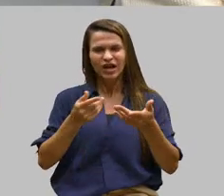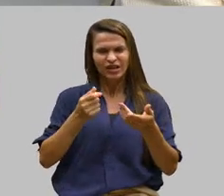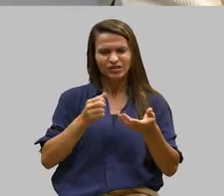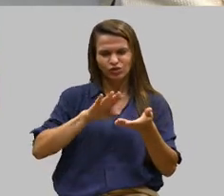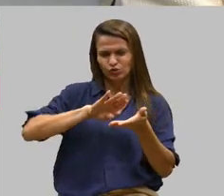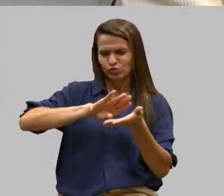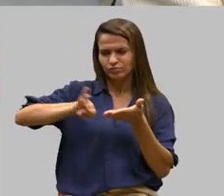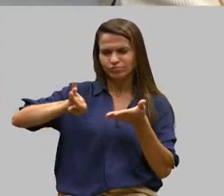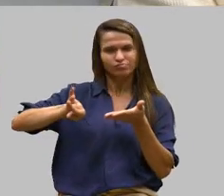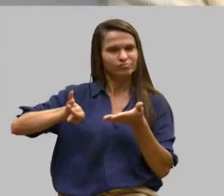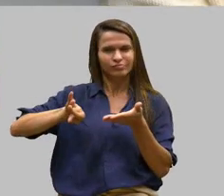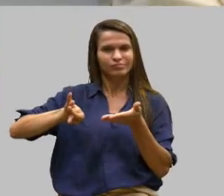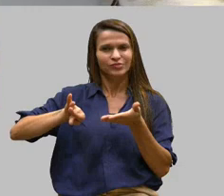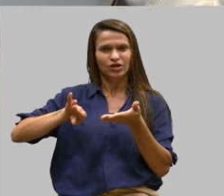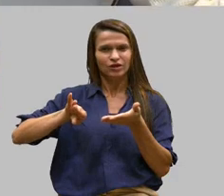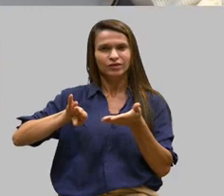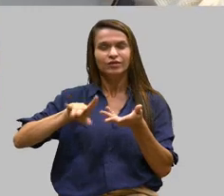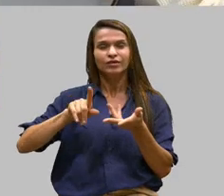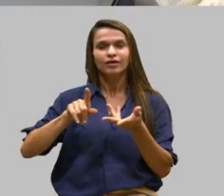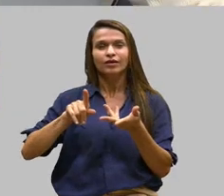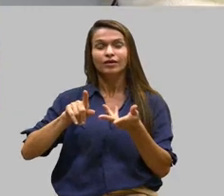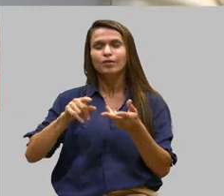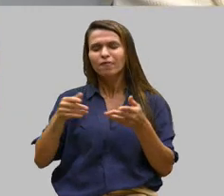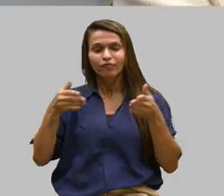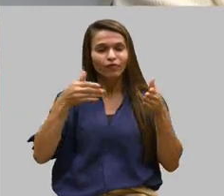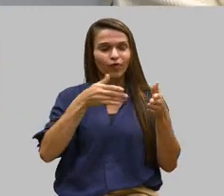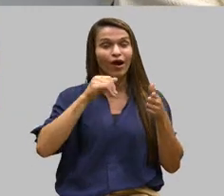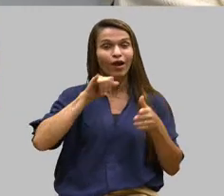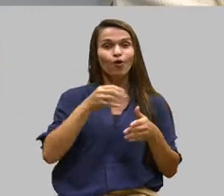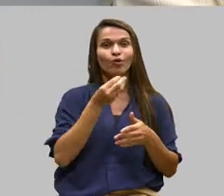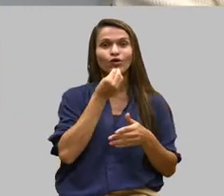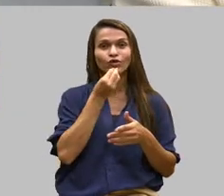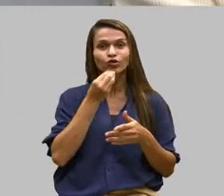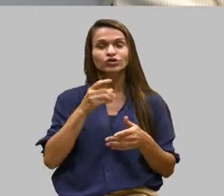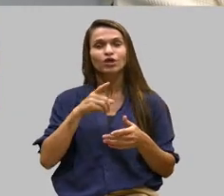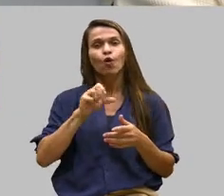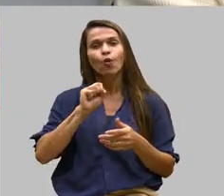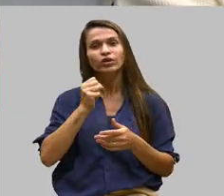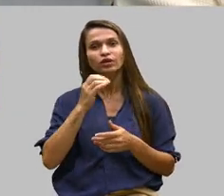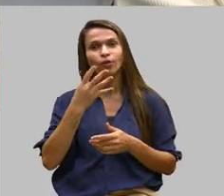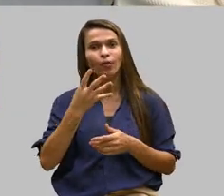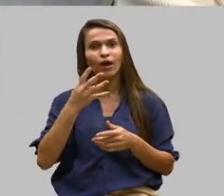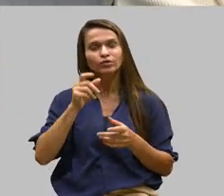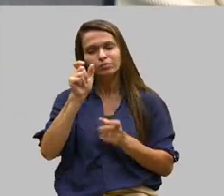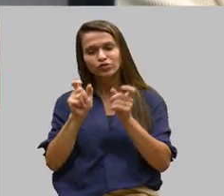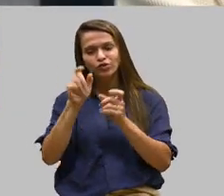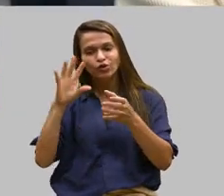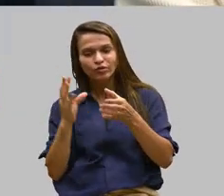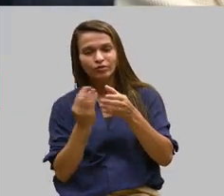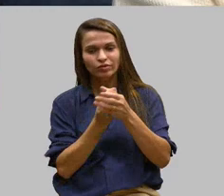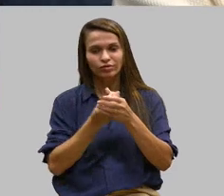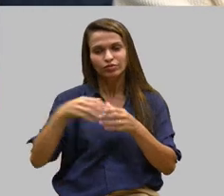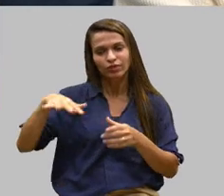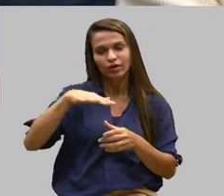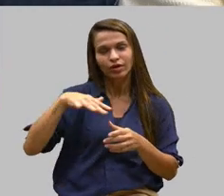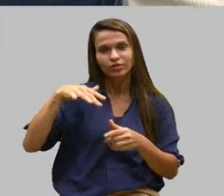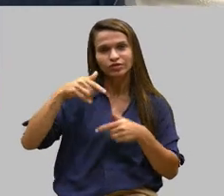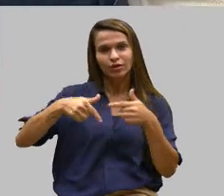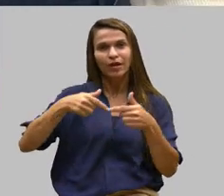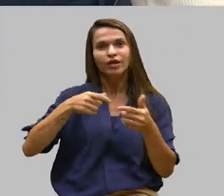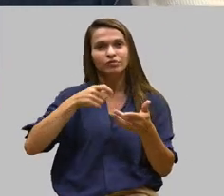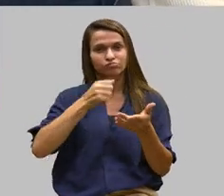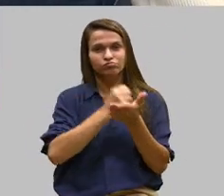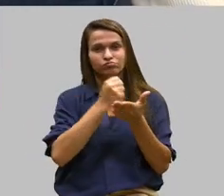da possibilidade hoje né Nós já incluímos 54 pessoas com deficiência intelectual no mercado de trabalho CLT né